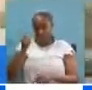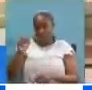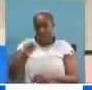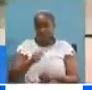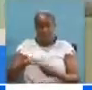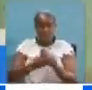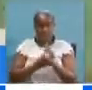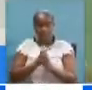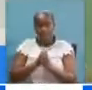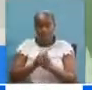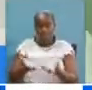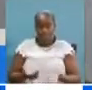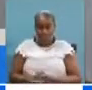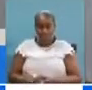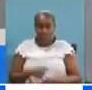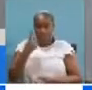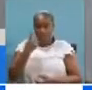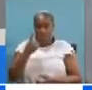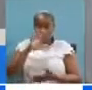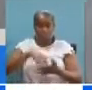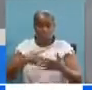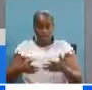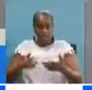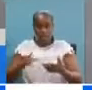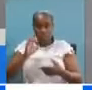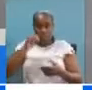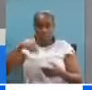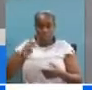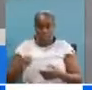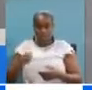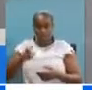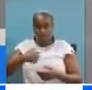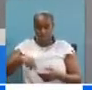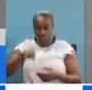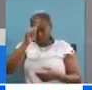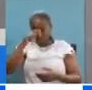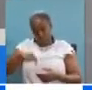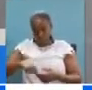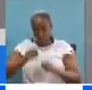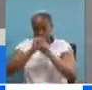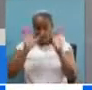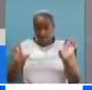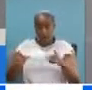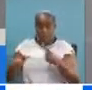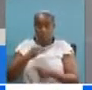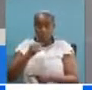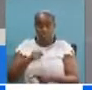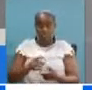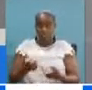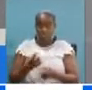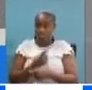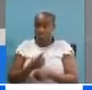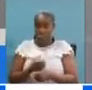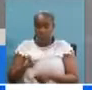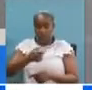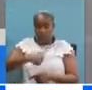das mãos. É uma das estratégias preconizadas pela OMS e que nós cumprimos aqui. É claro que houve tempos que uma performance em